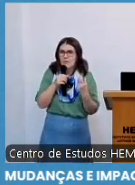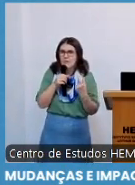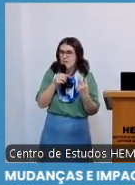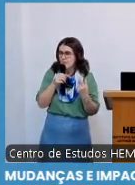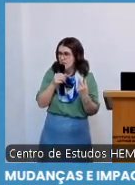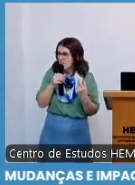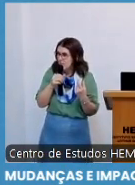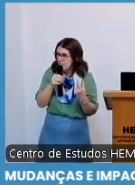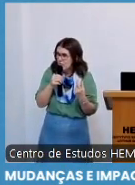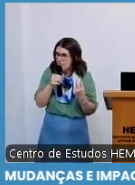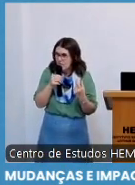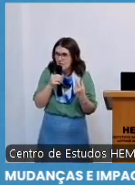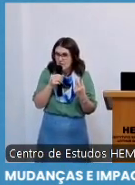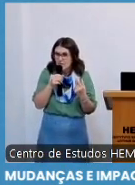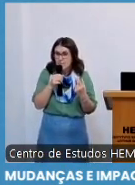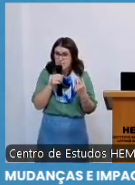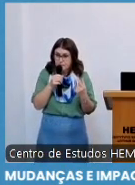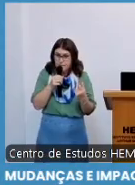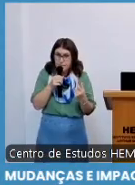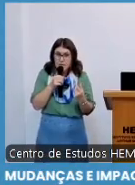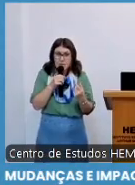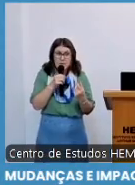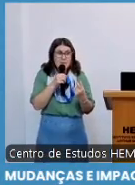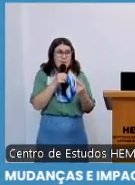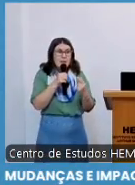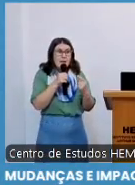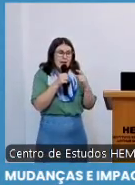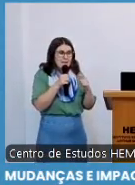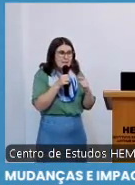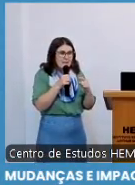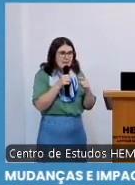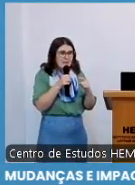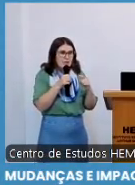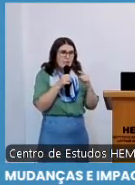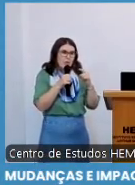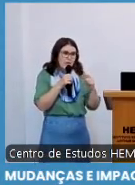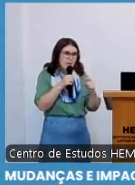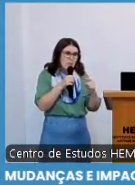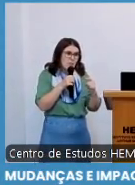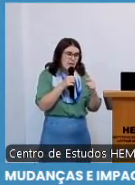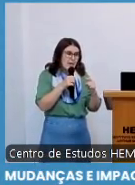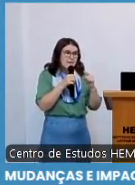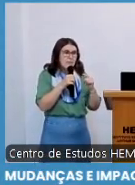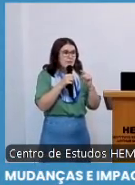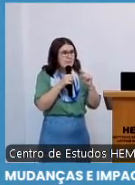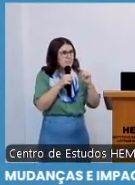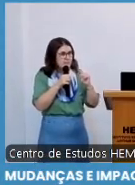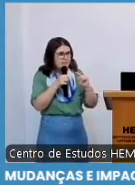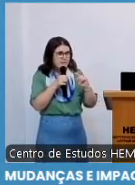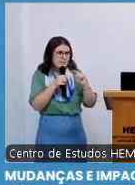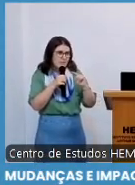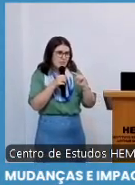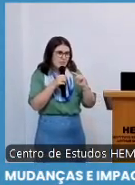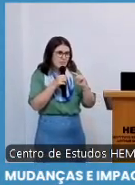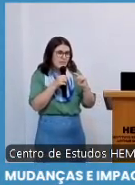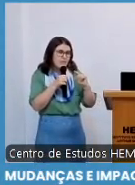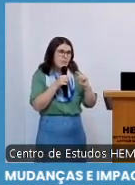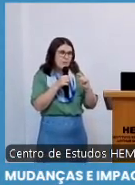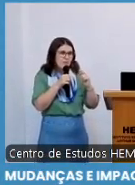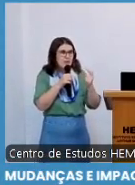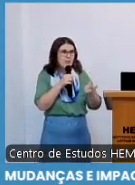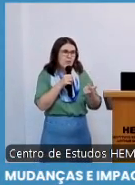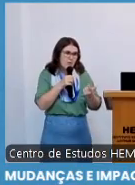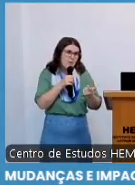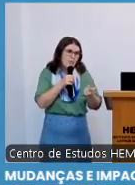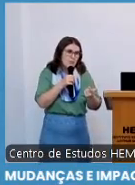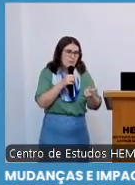um representante participante de pesquisa, a lei, na verdade, ela coloca um, ela não limita a ter um, mas no